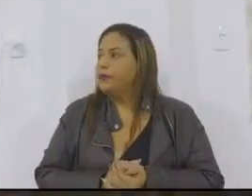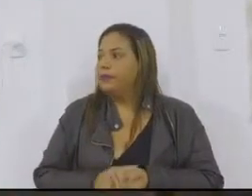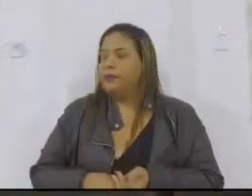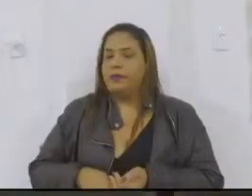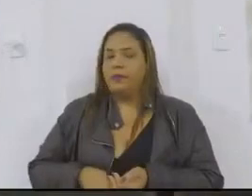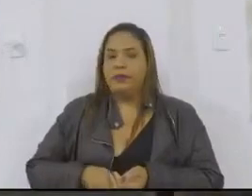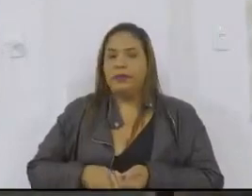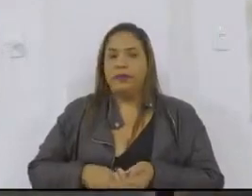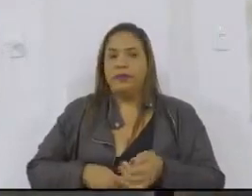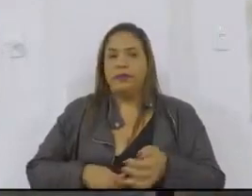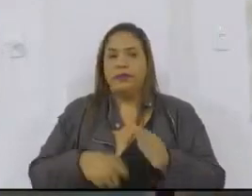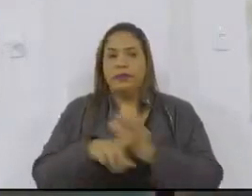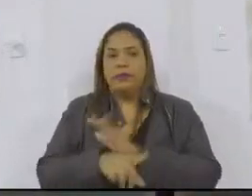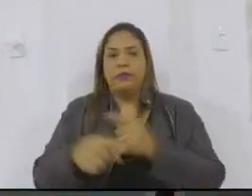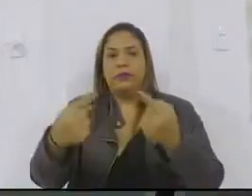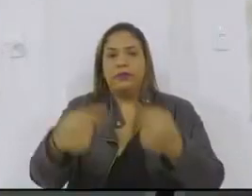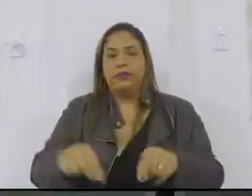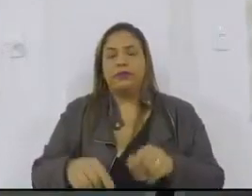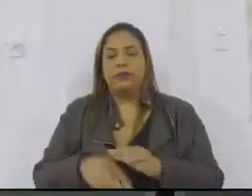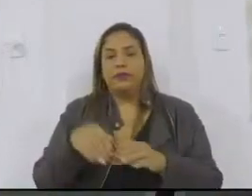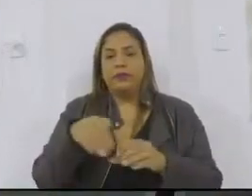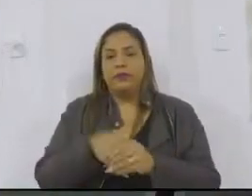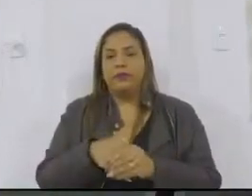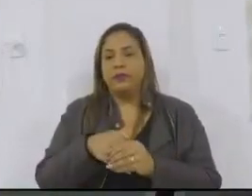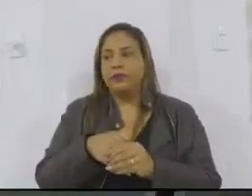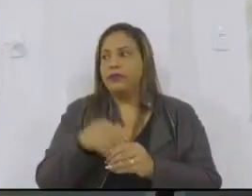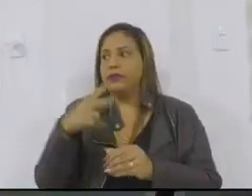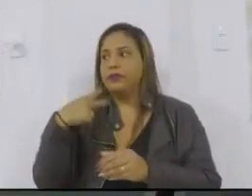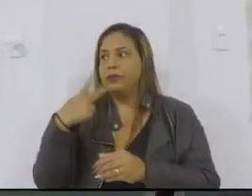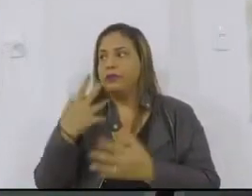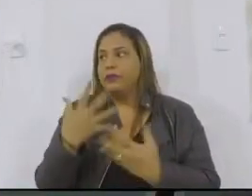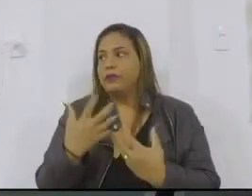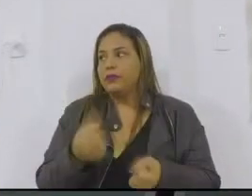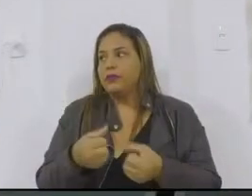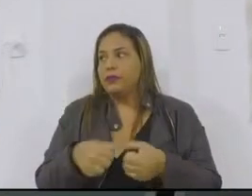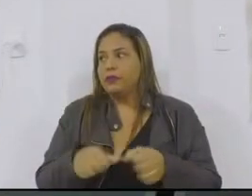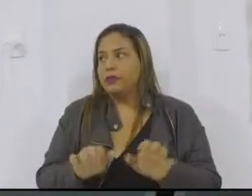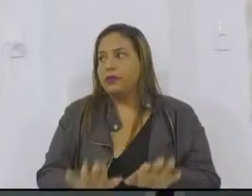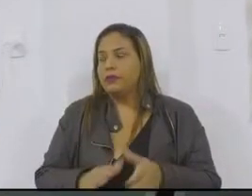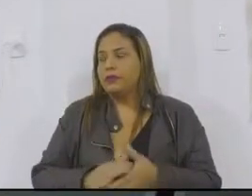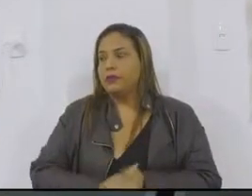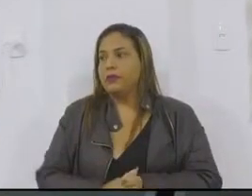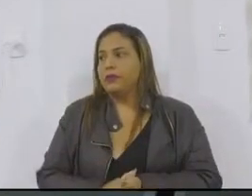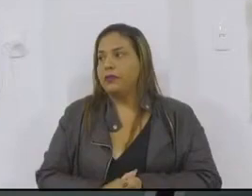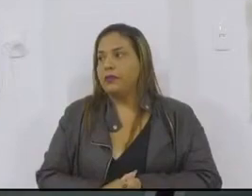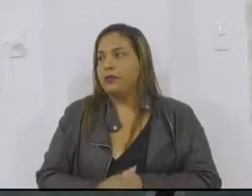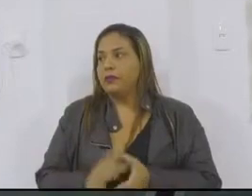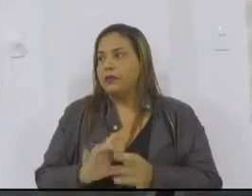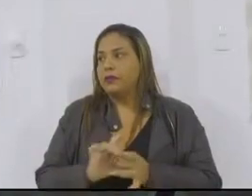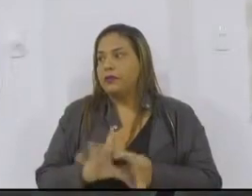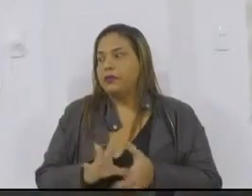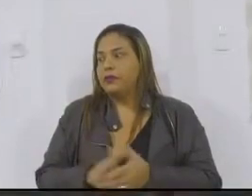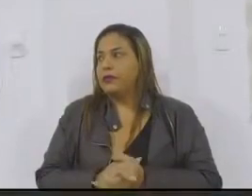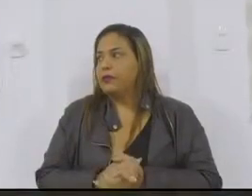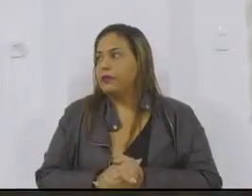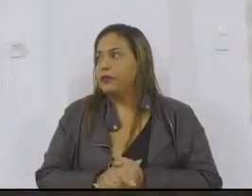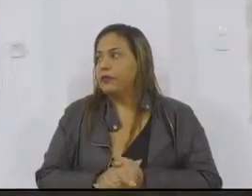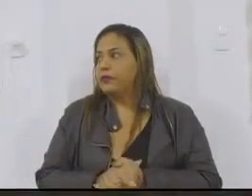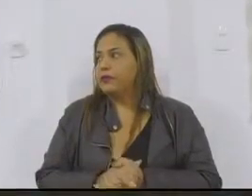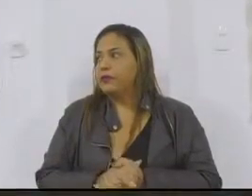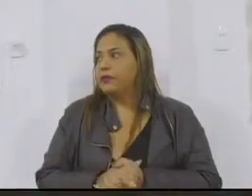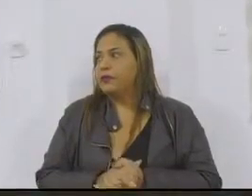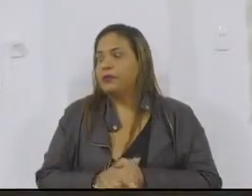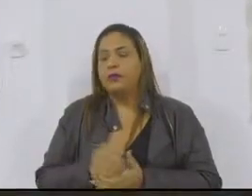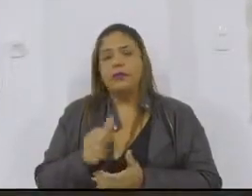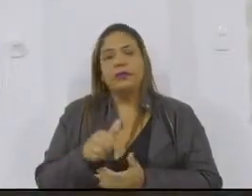Em discussão, em votação, os vereadores que aprovam, permaneçam como se encontram. Aprovado. Gabinete do vereador